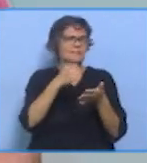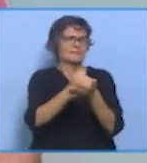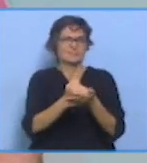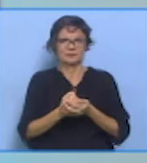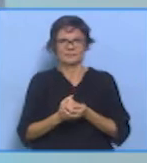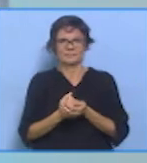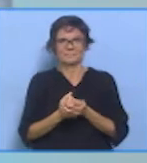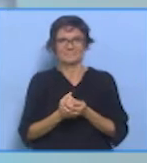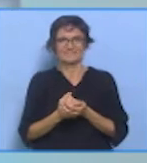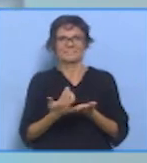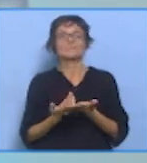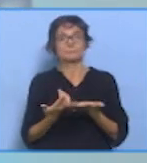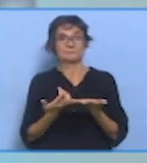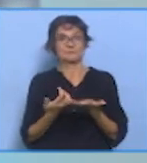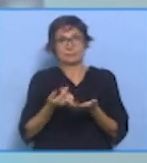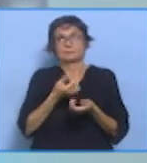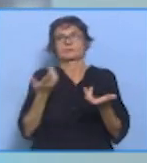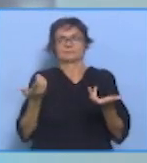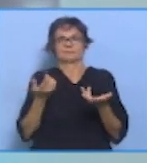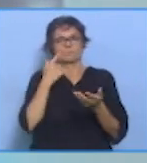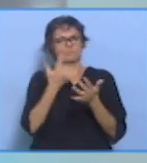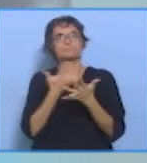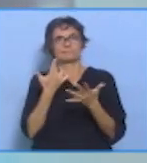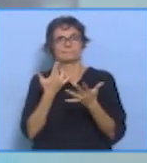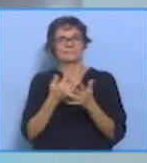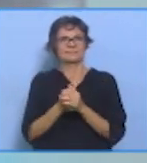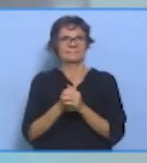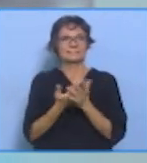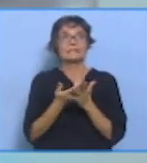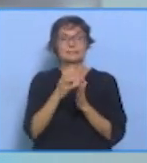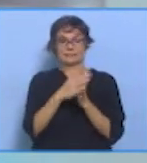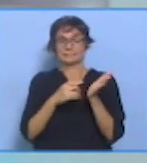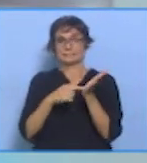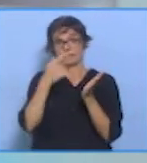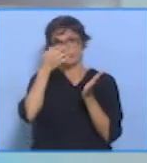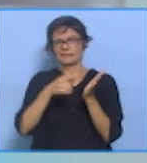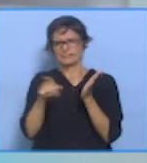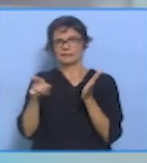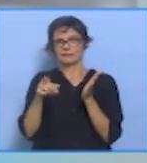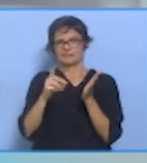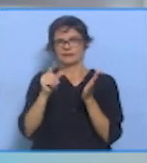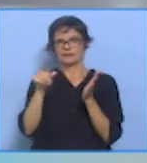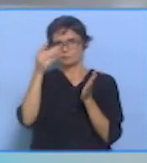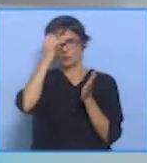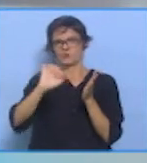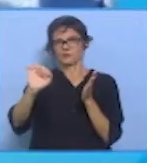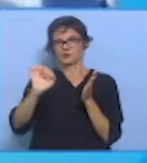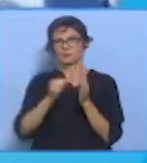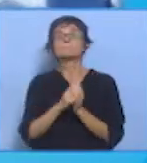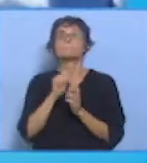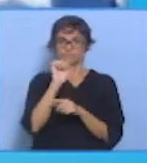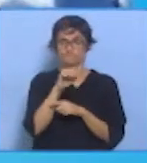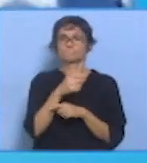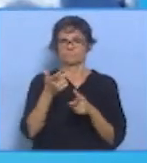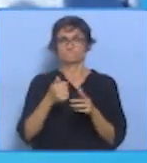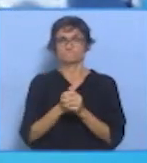promessa extraordinária. É essa insistência também que fazia no texto, Marco, esta certeza? Sim. Paulo,